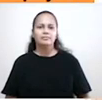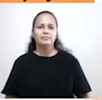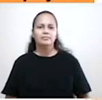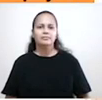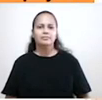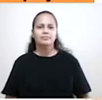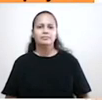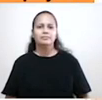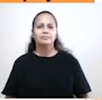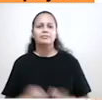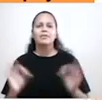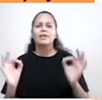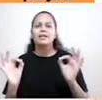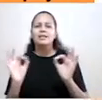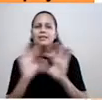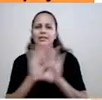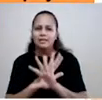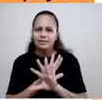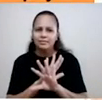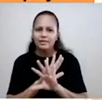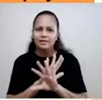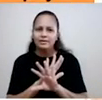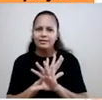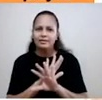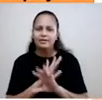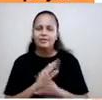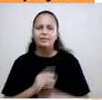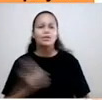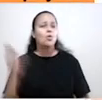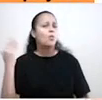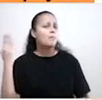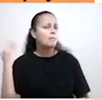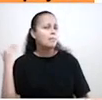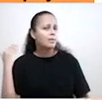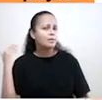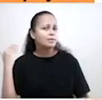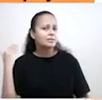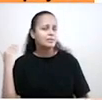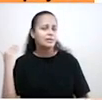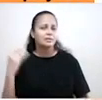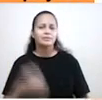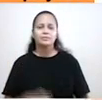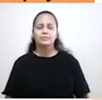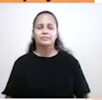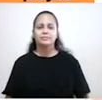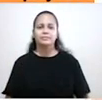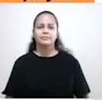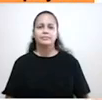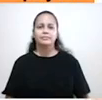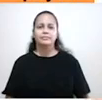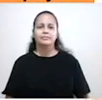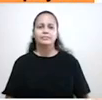And, terminar, por fim alguma coisa. O passado e o particípio, ended.